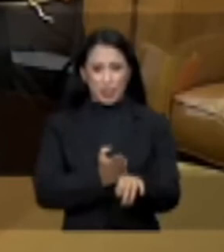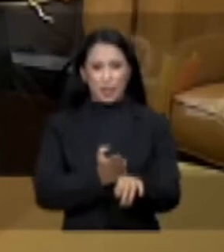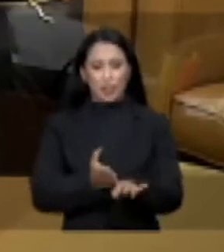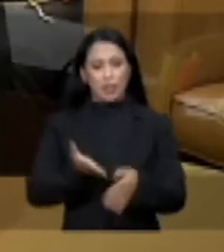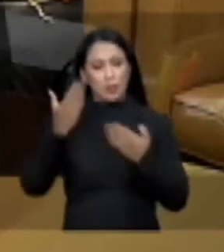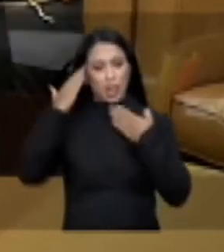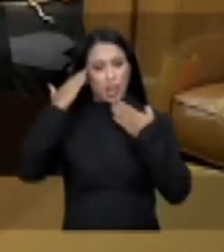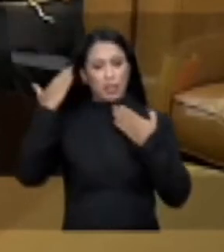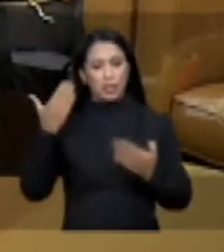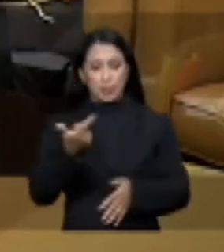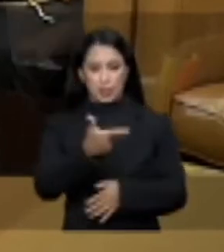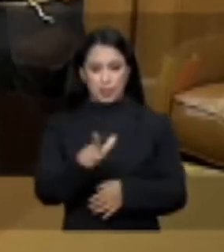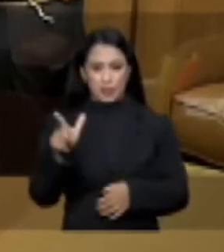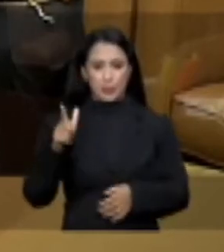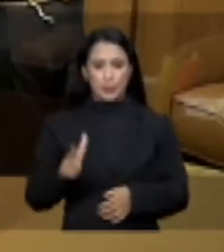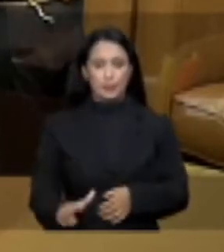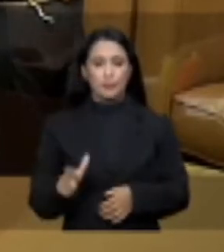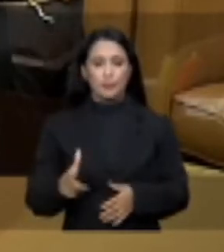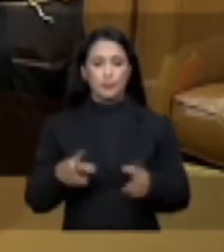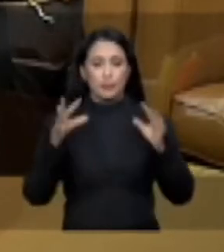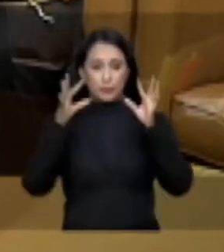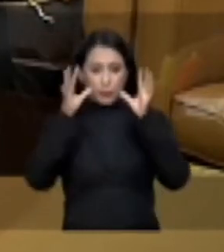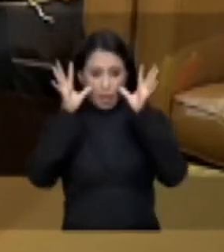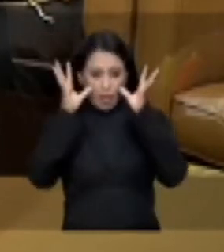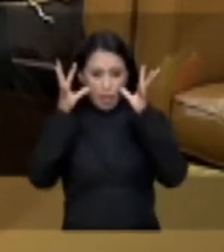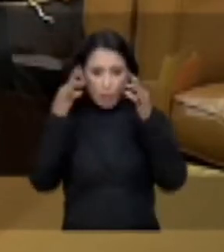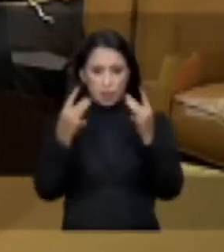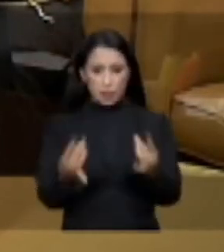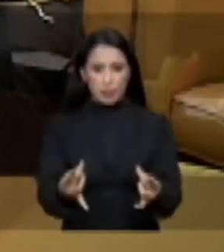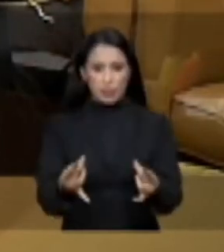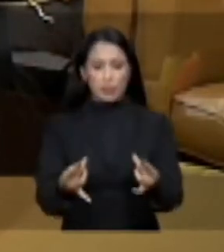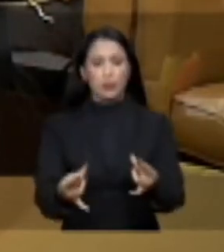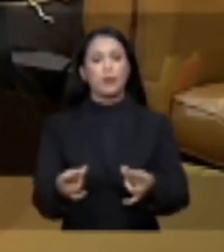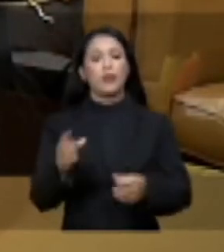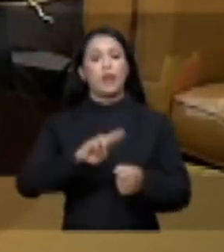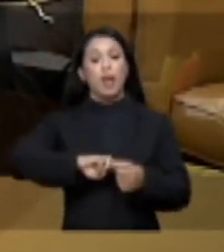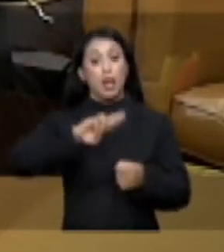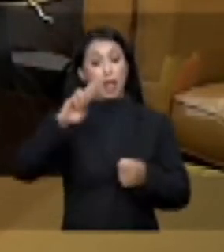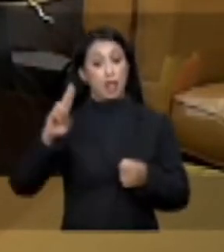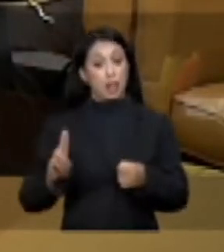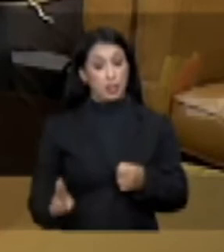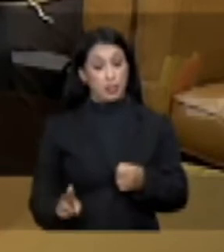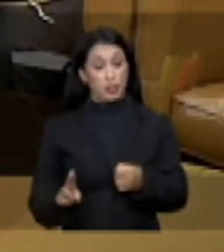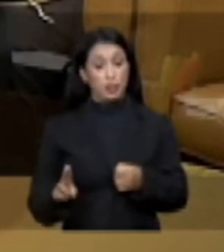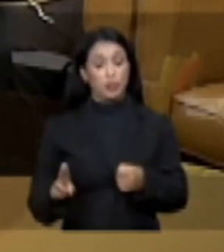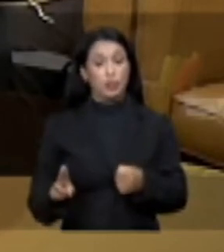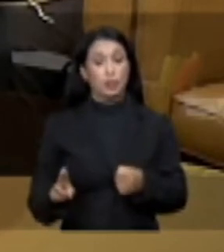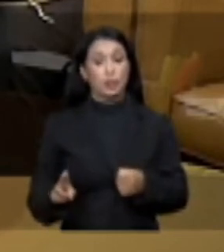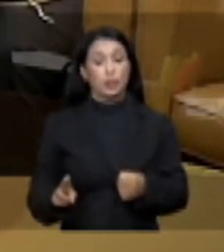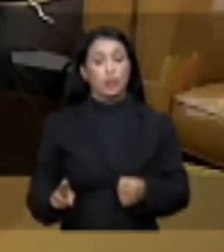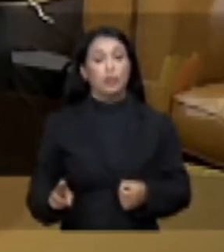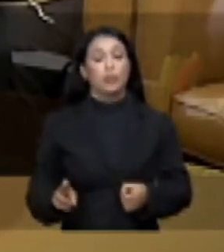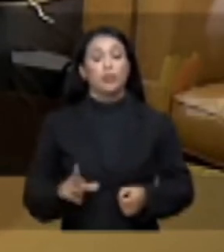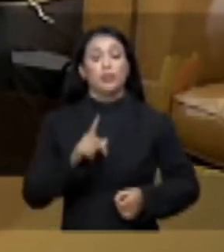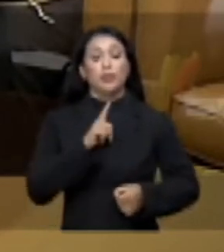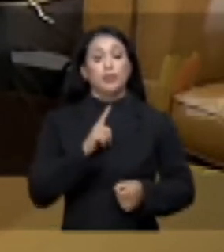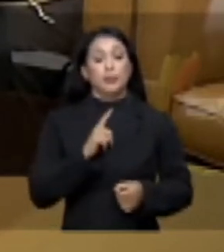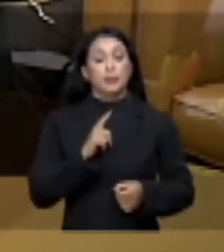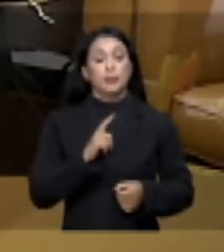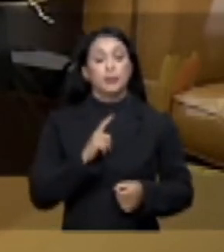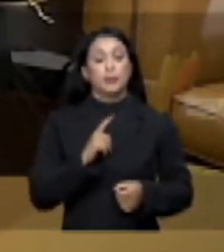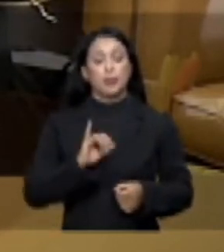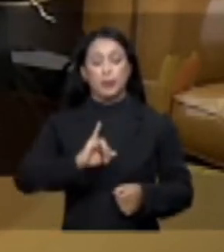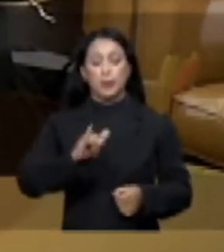e agradecendo uma vez mais toda a atenção de vossas excelências, a Advocacia da União, com mais um privilégio de participar